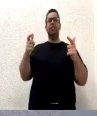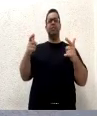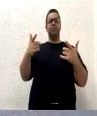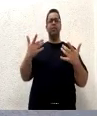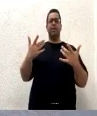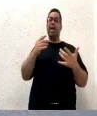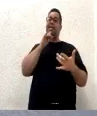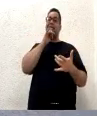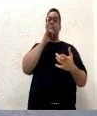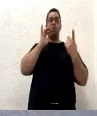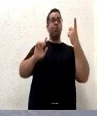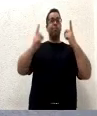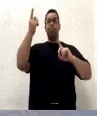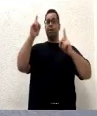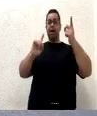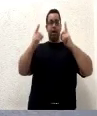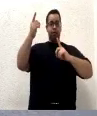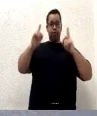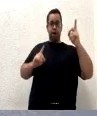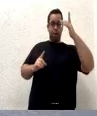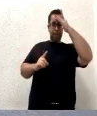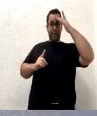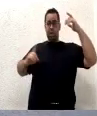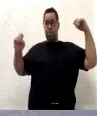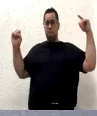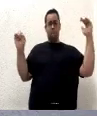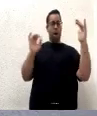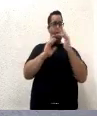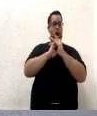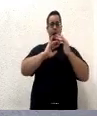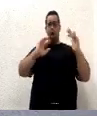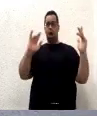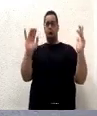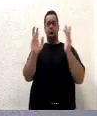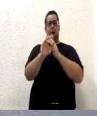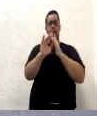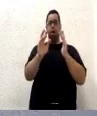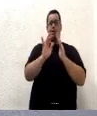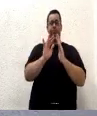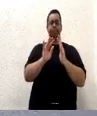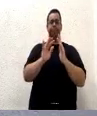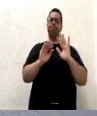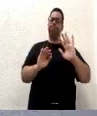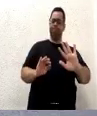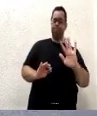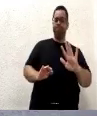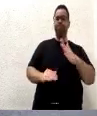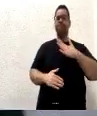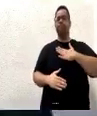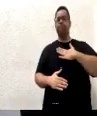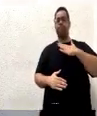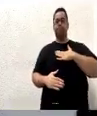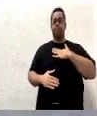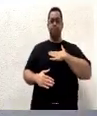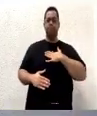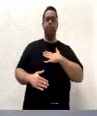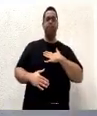teve essa demanda. Então, assim, a gente, obviamente, que faz a nossa parte como vigilância,